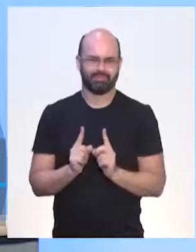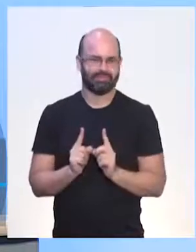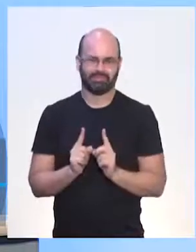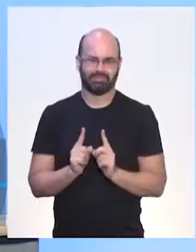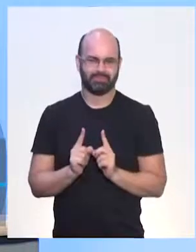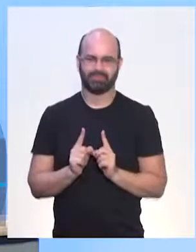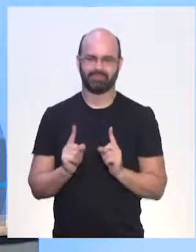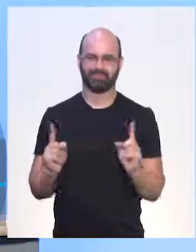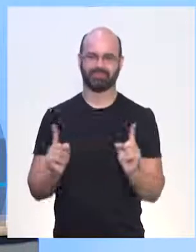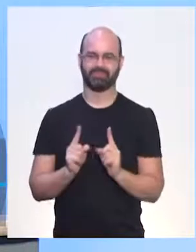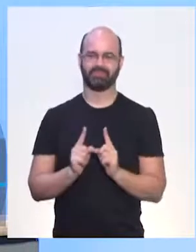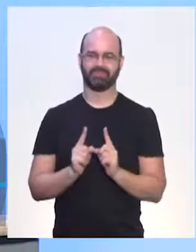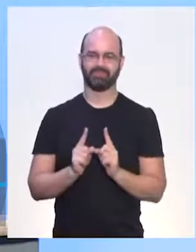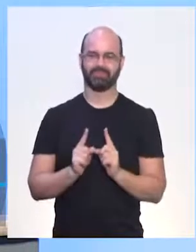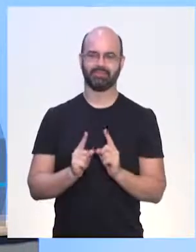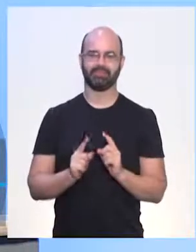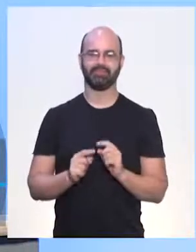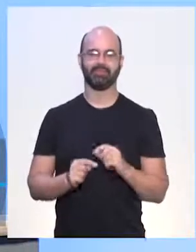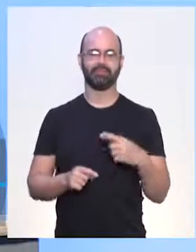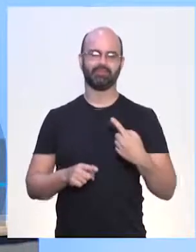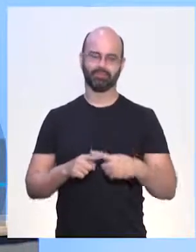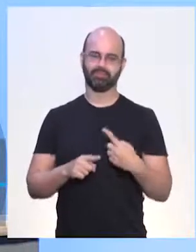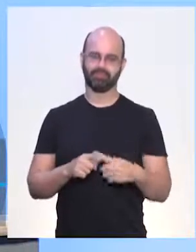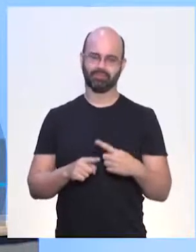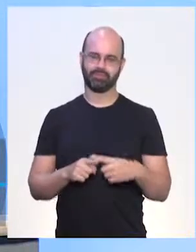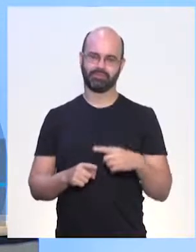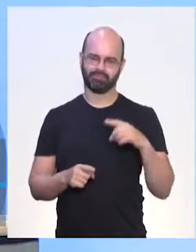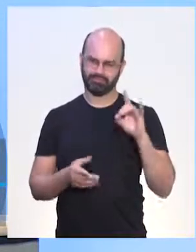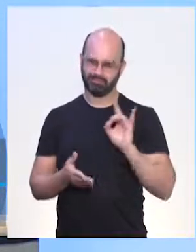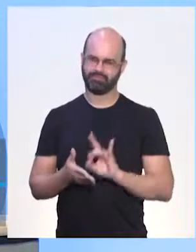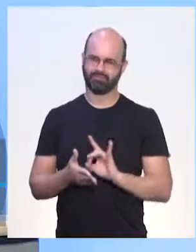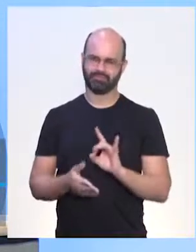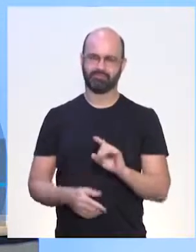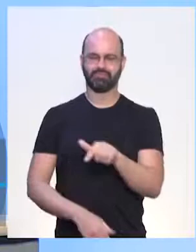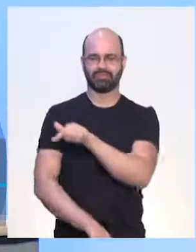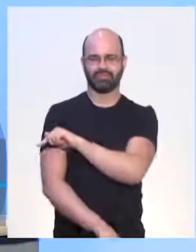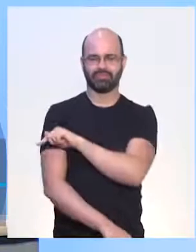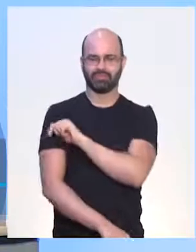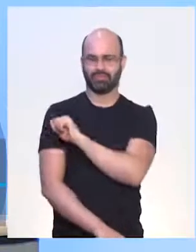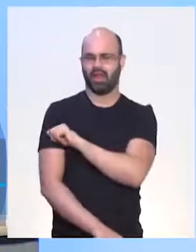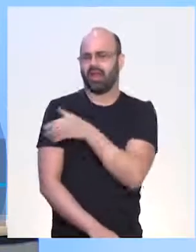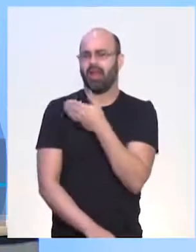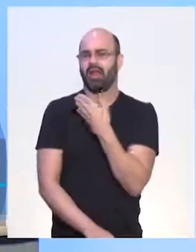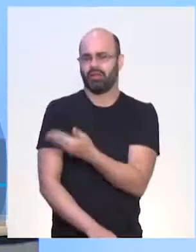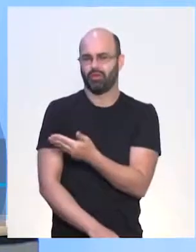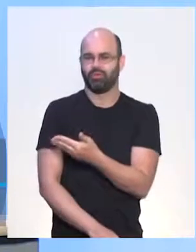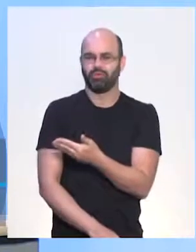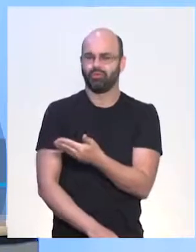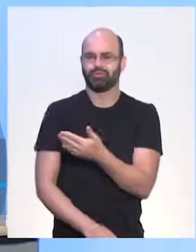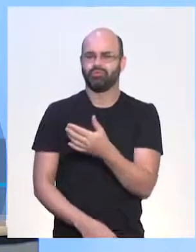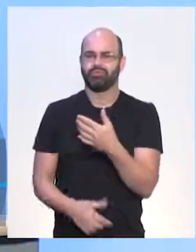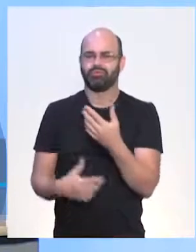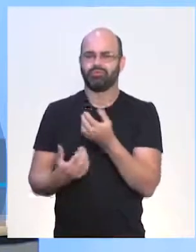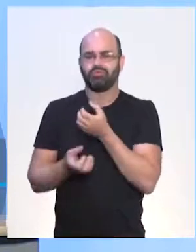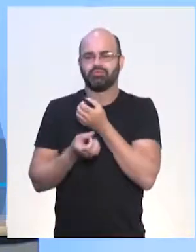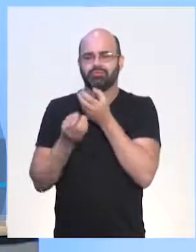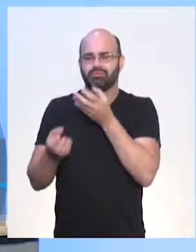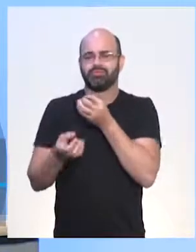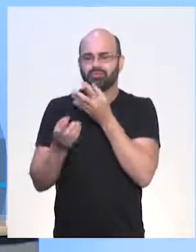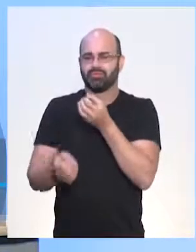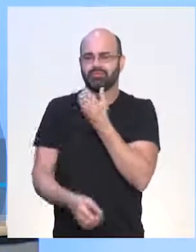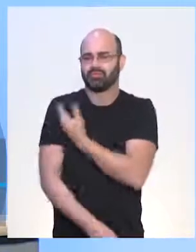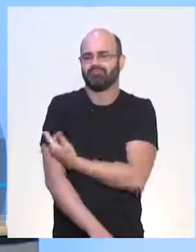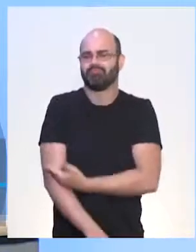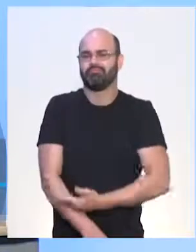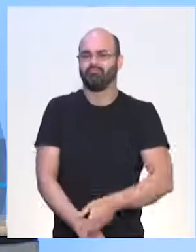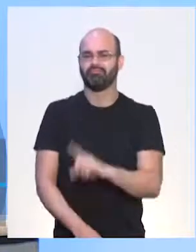pincelada, porque certamente o nosso aluno do 7º ano, ele não está atento a esse tipo de informação.